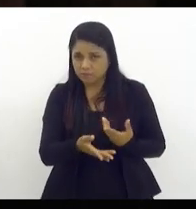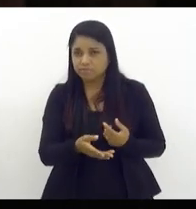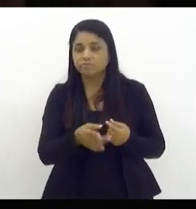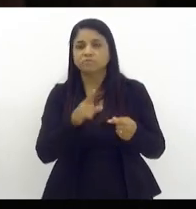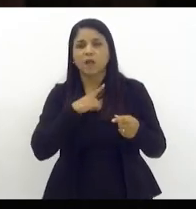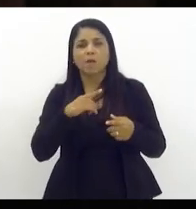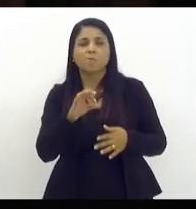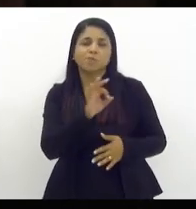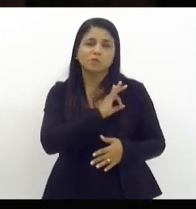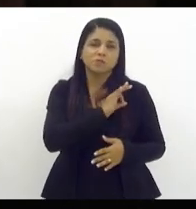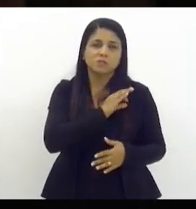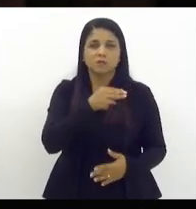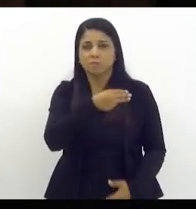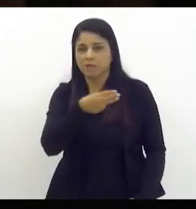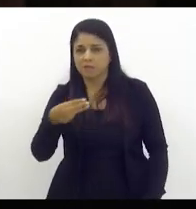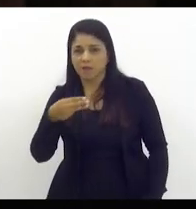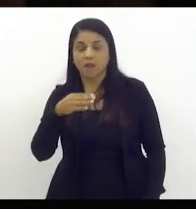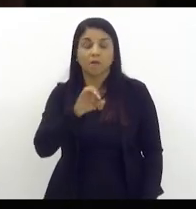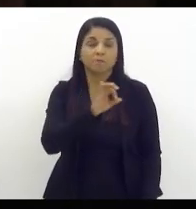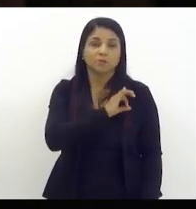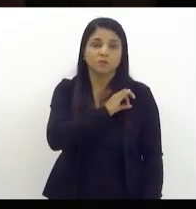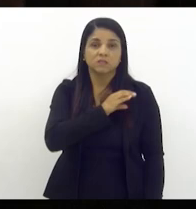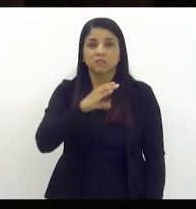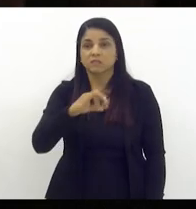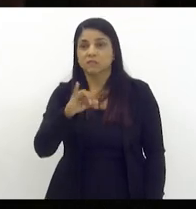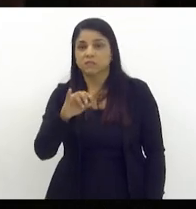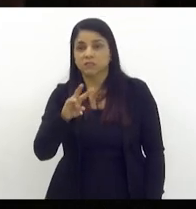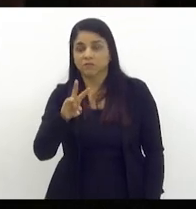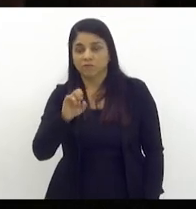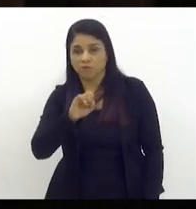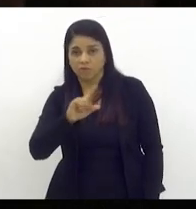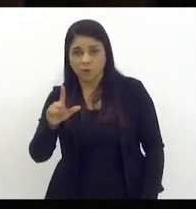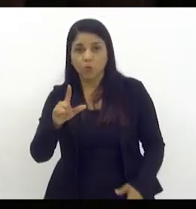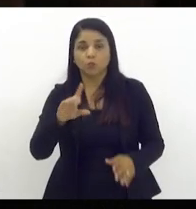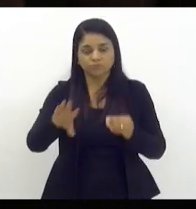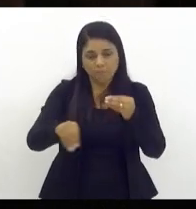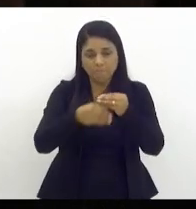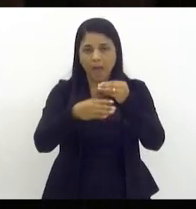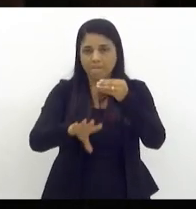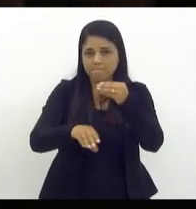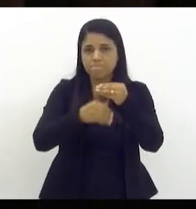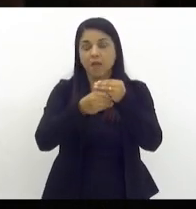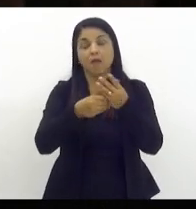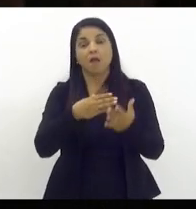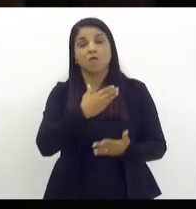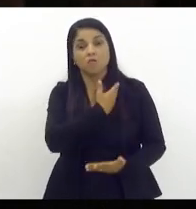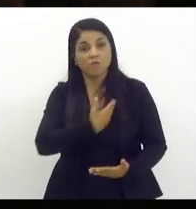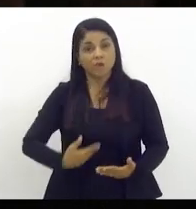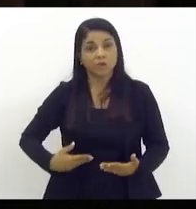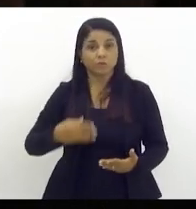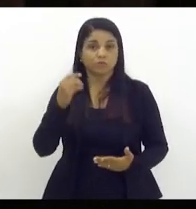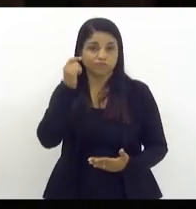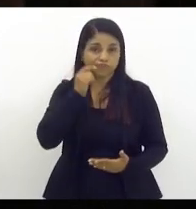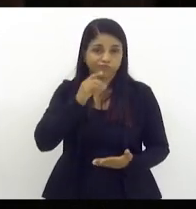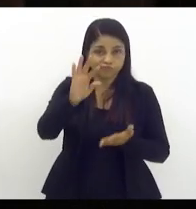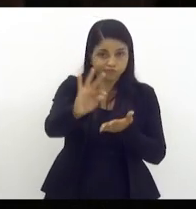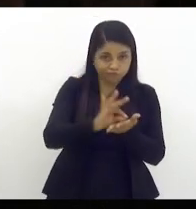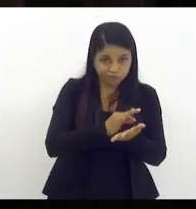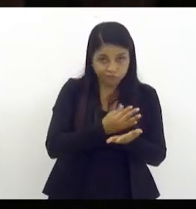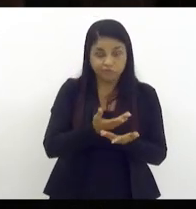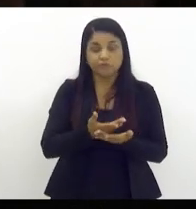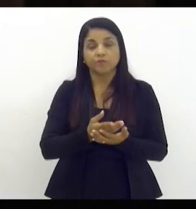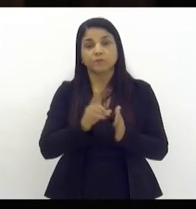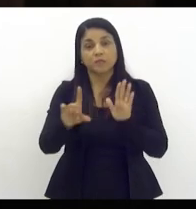da Polícia Civil, da Defensoria, foram incorporadas, por isso o governador sancionou. Posteriormente,